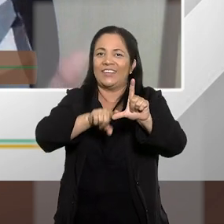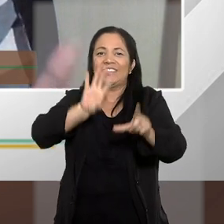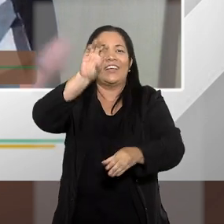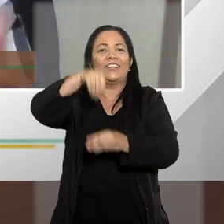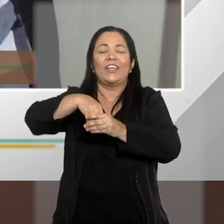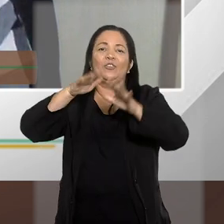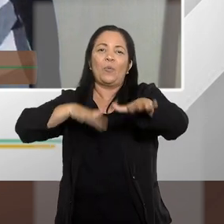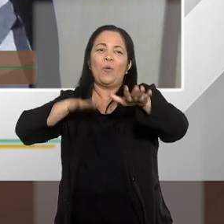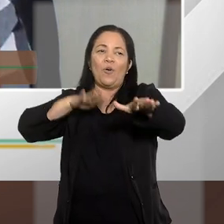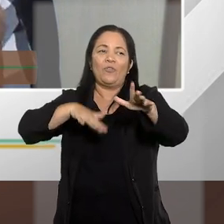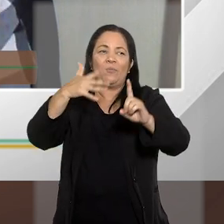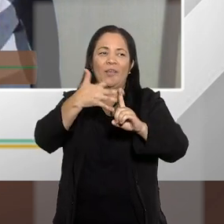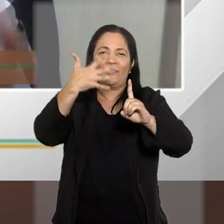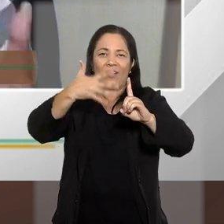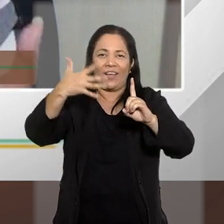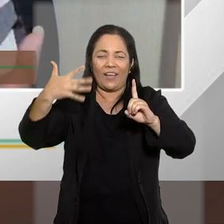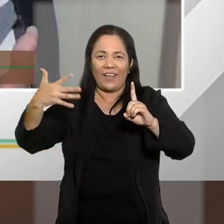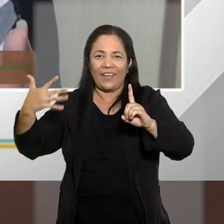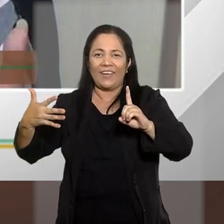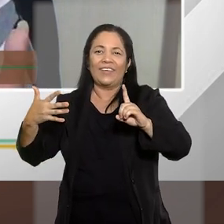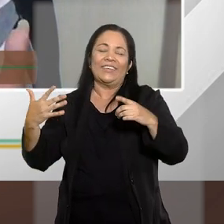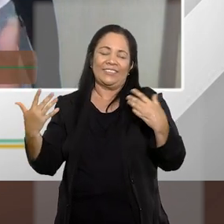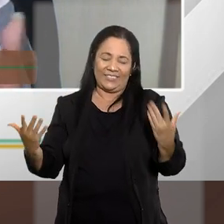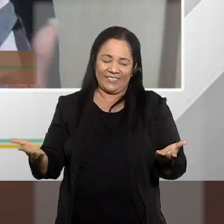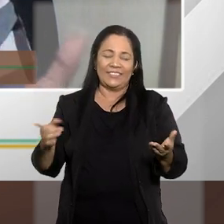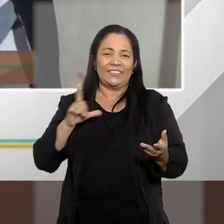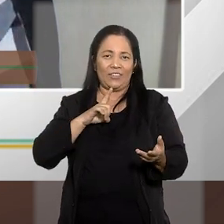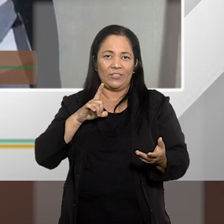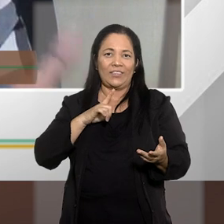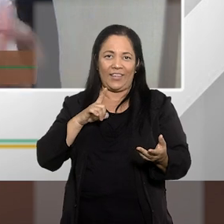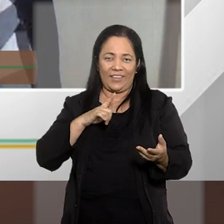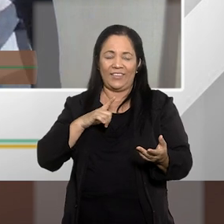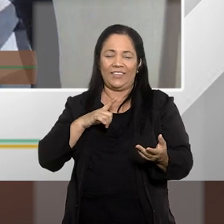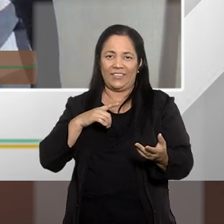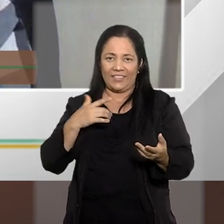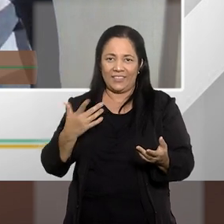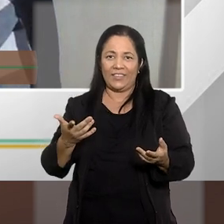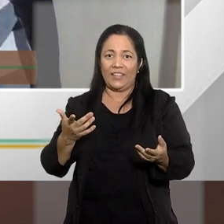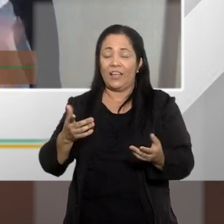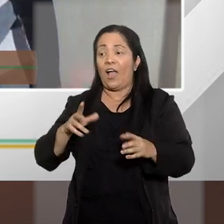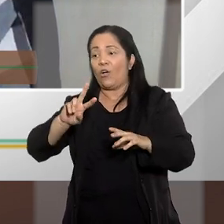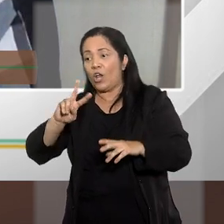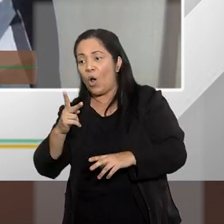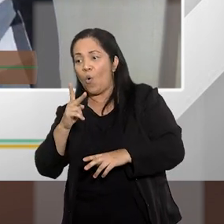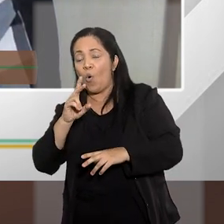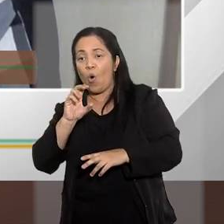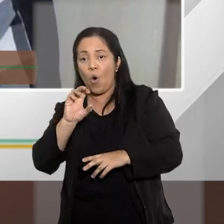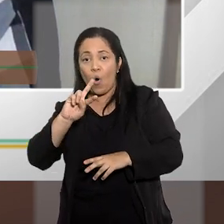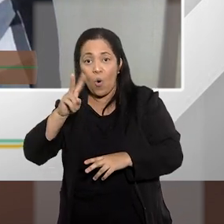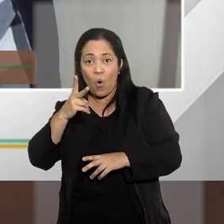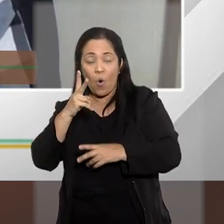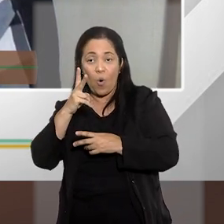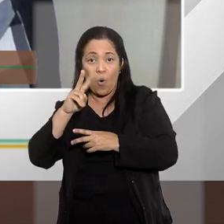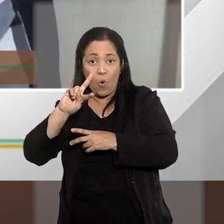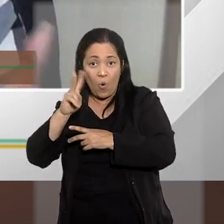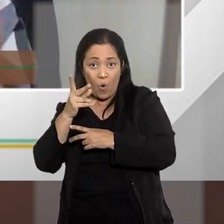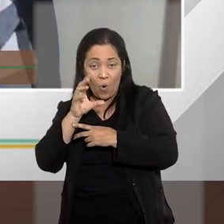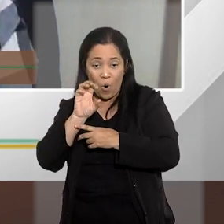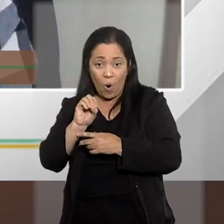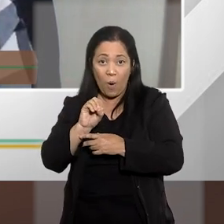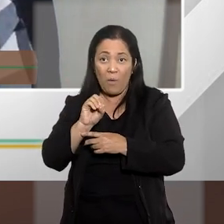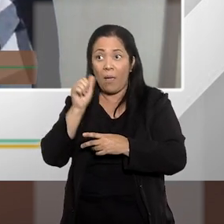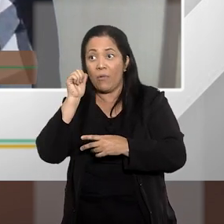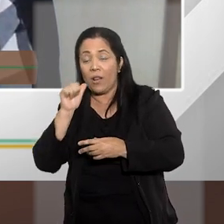O pansexual é muito próximo da ideia da relação entre gênero masculino e feminino, mas ele não fica somente no campo